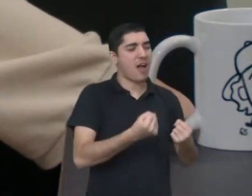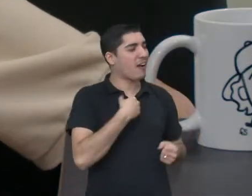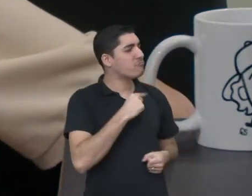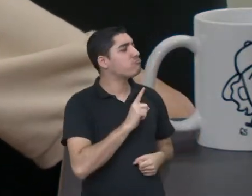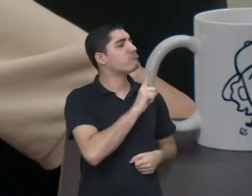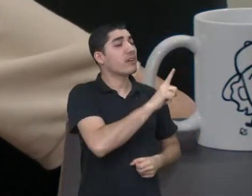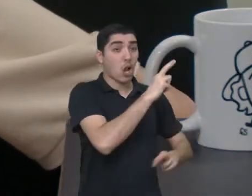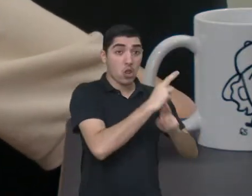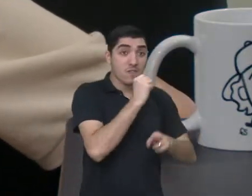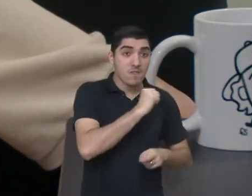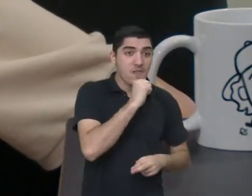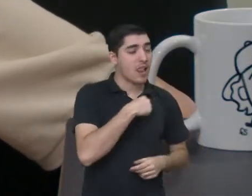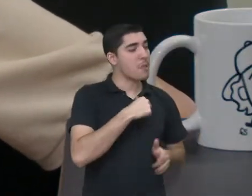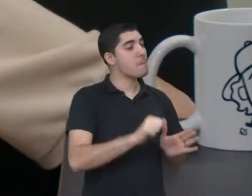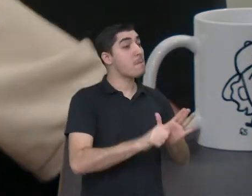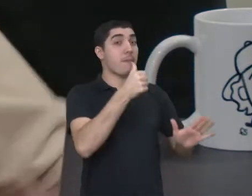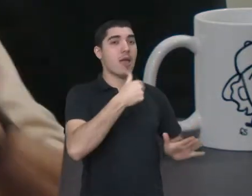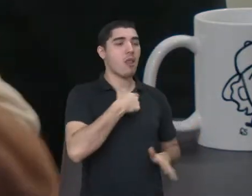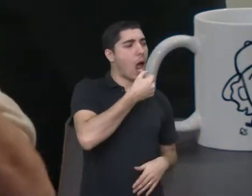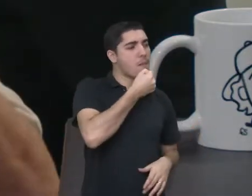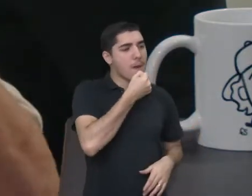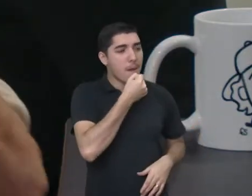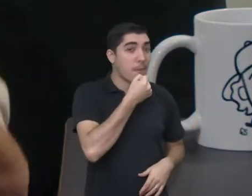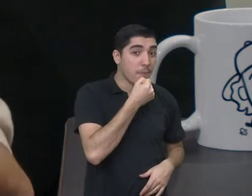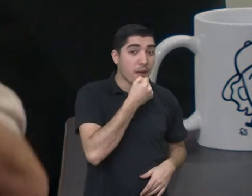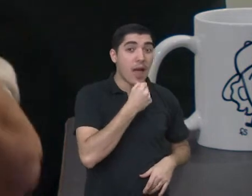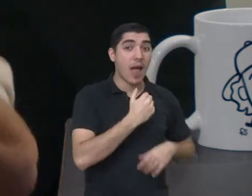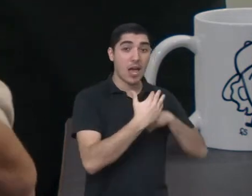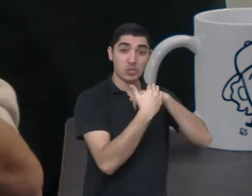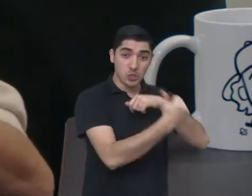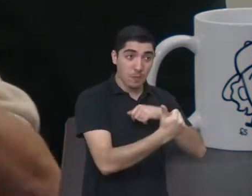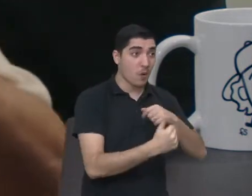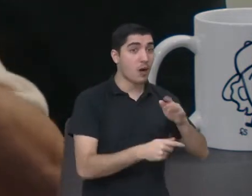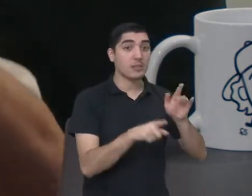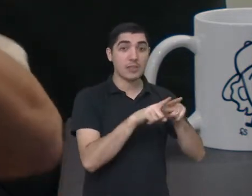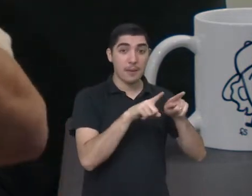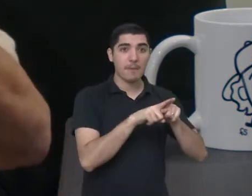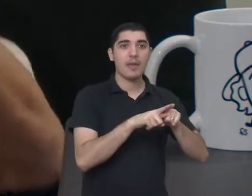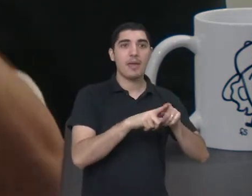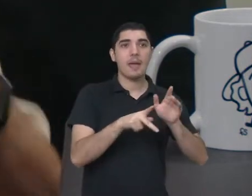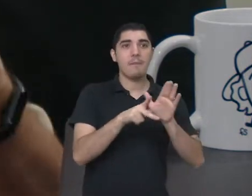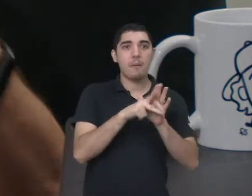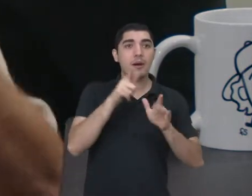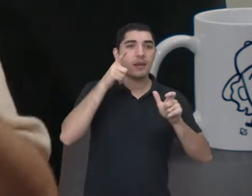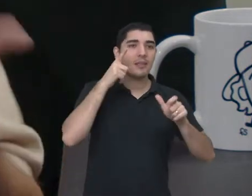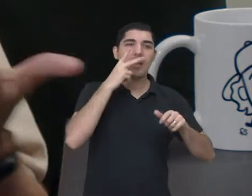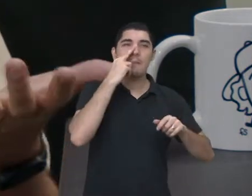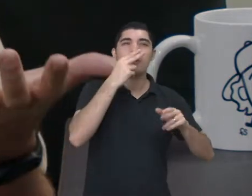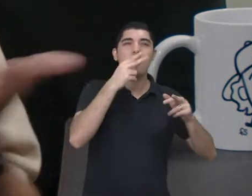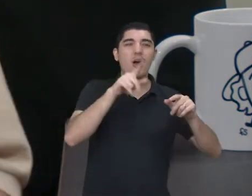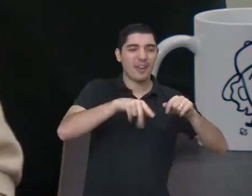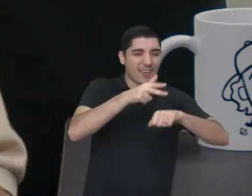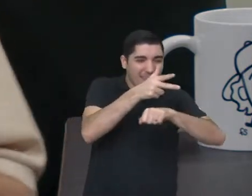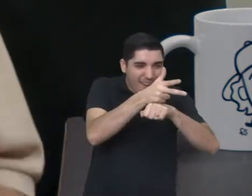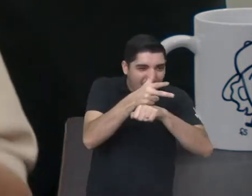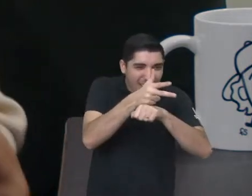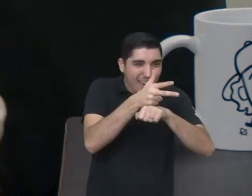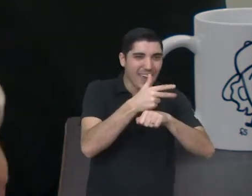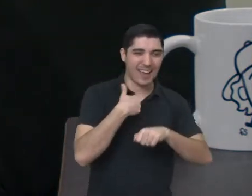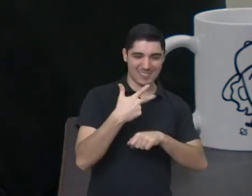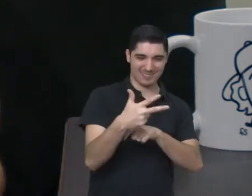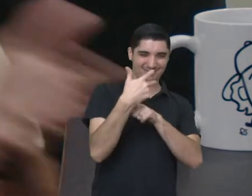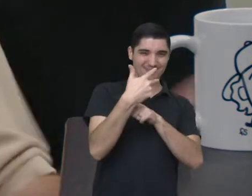uma passagem que eu lembro, São José na primeira divisão do Paulista, um jogo uma quarta-feira à noite no Parque Antártica. E o Alberto